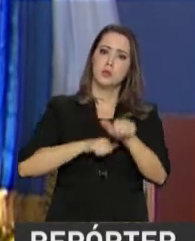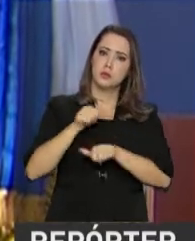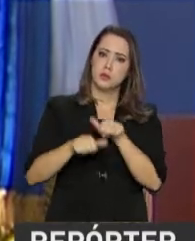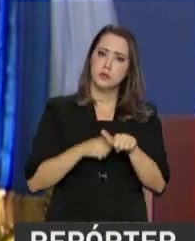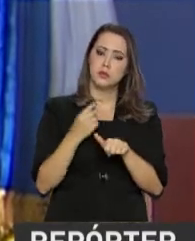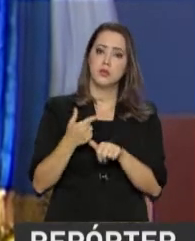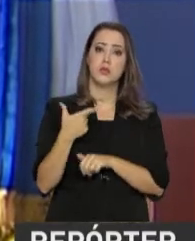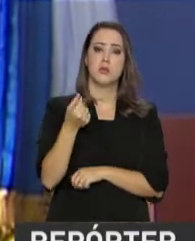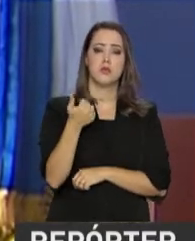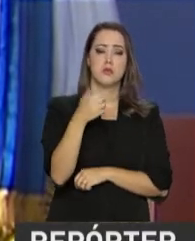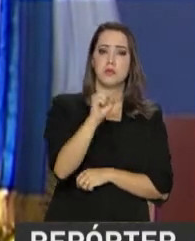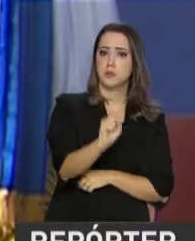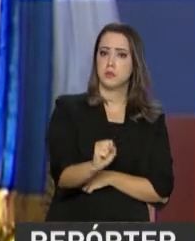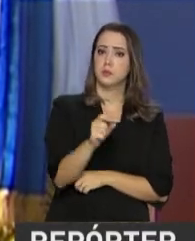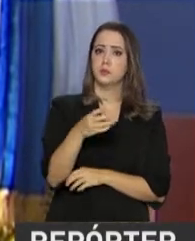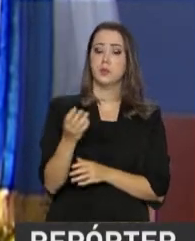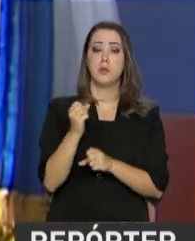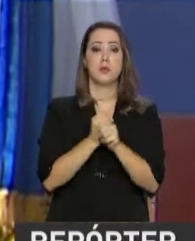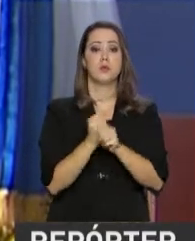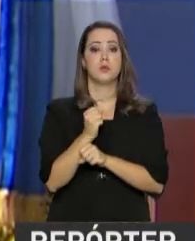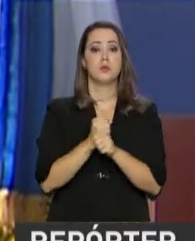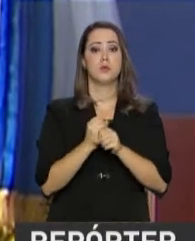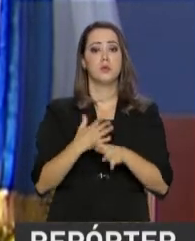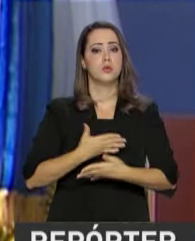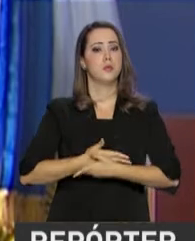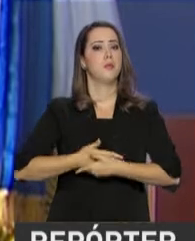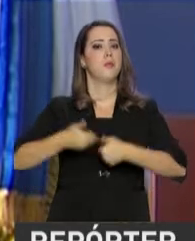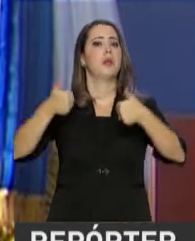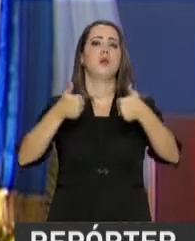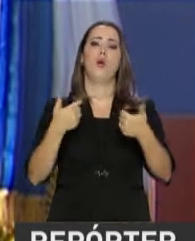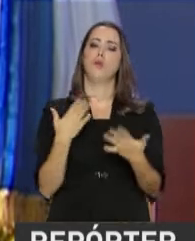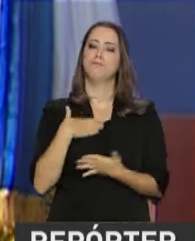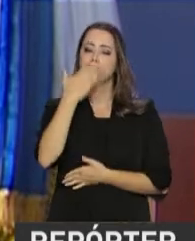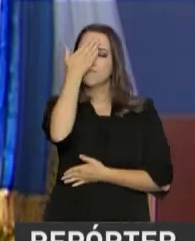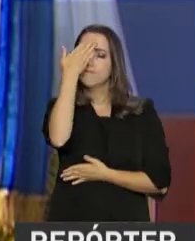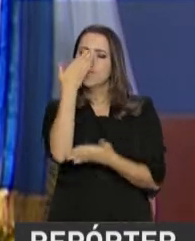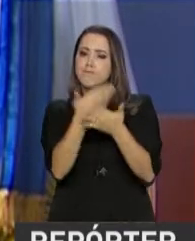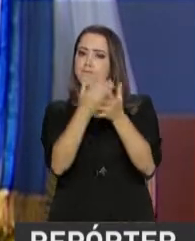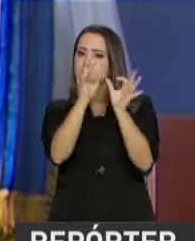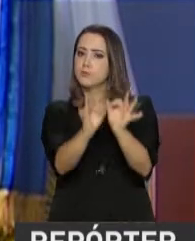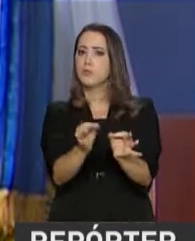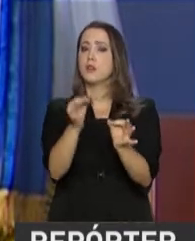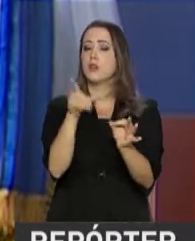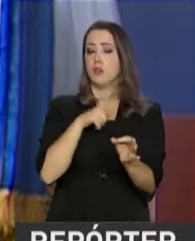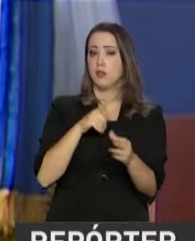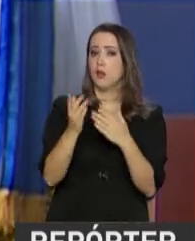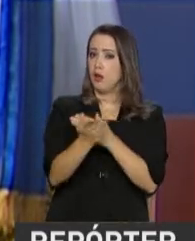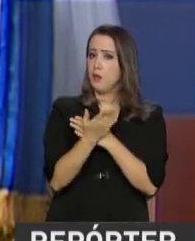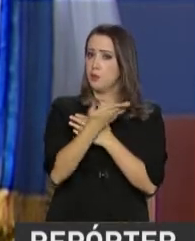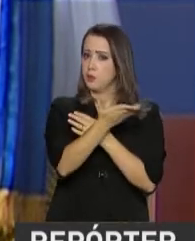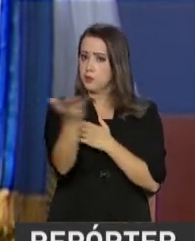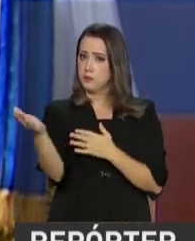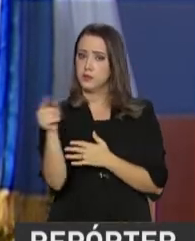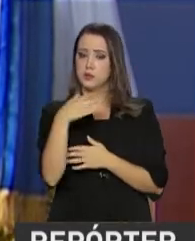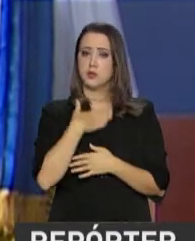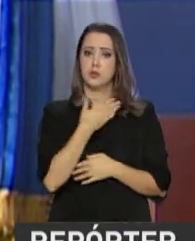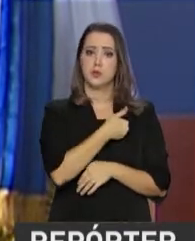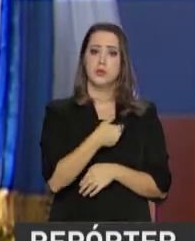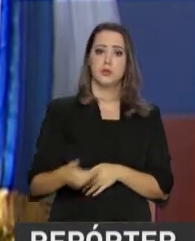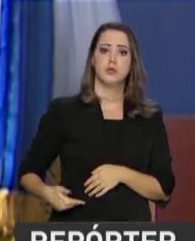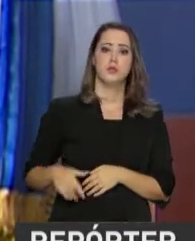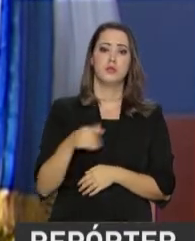em 2018 para um ano muito melhor e eu tenho certeza que contarei com todos os senhores o meu ver